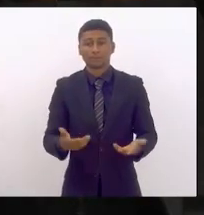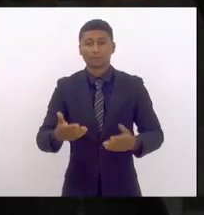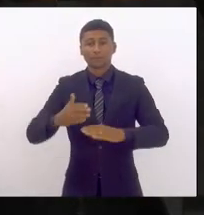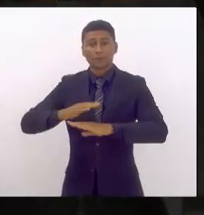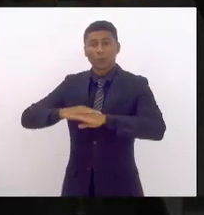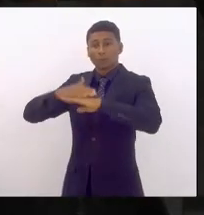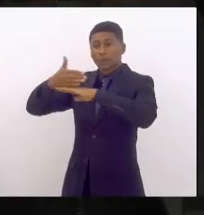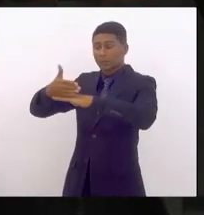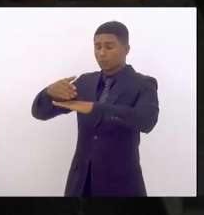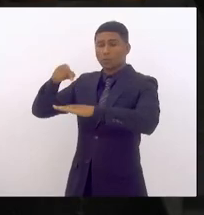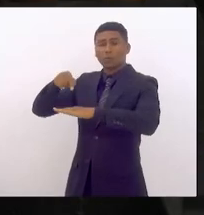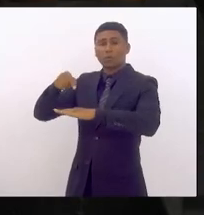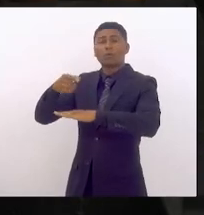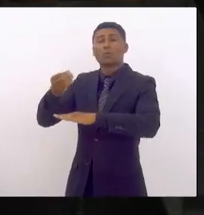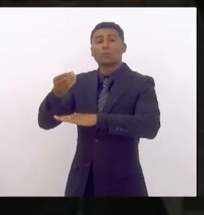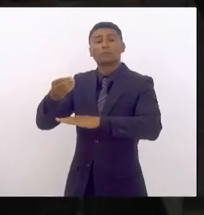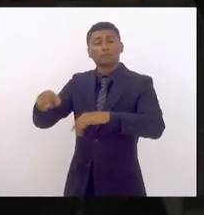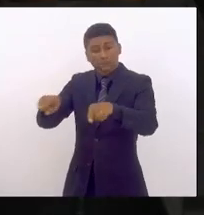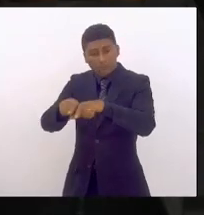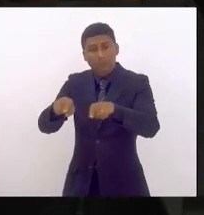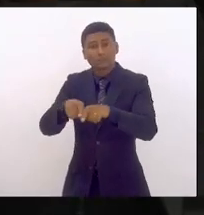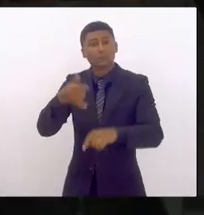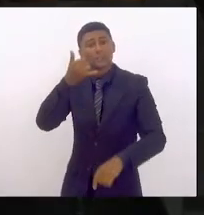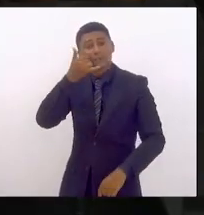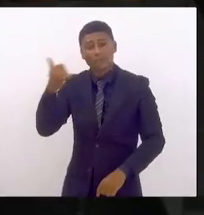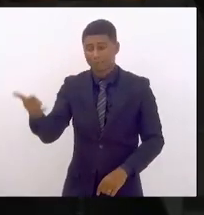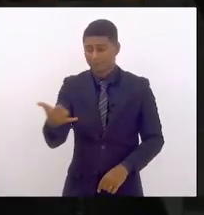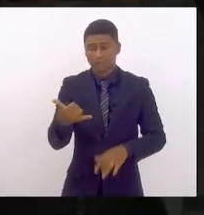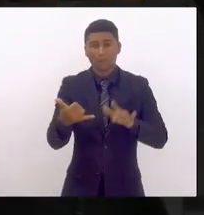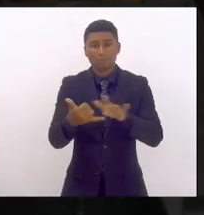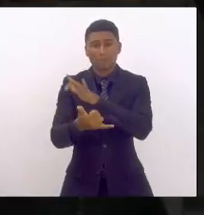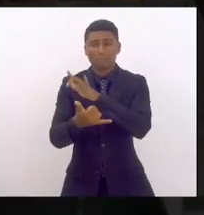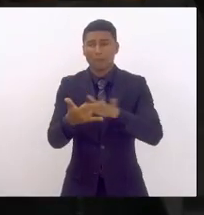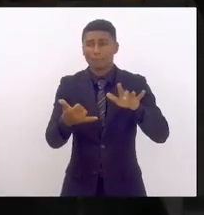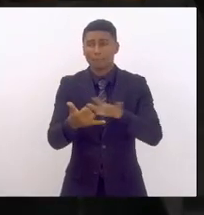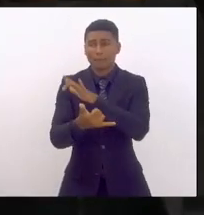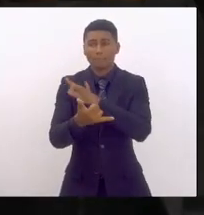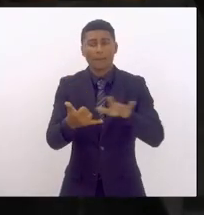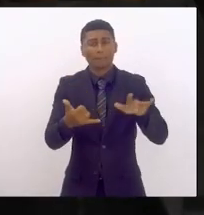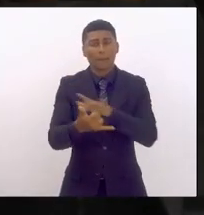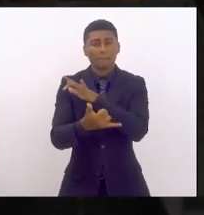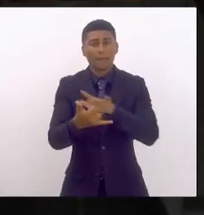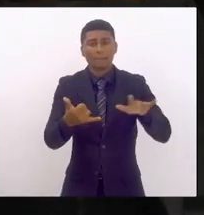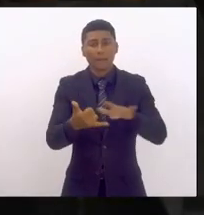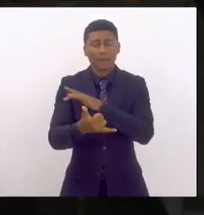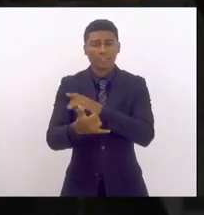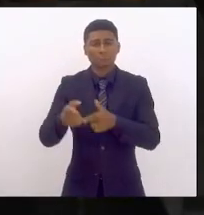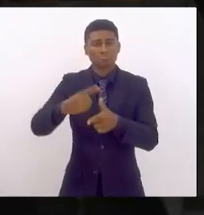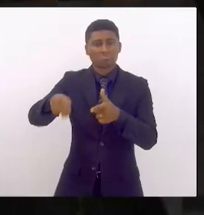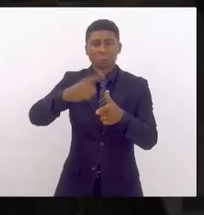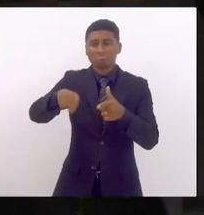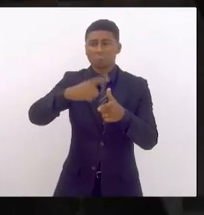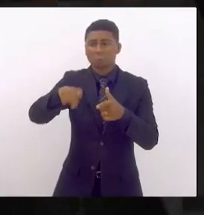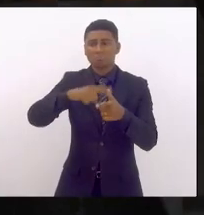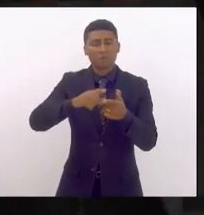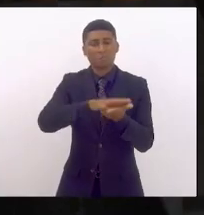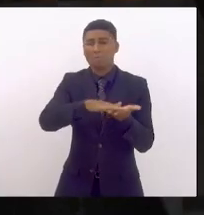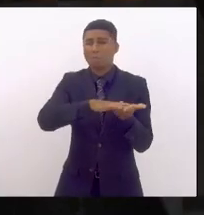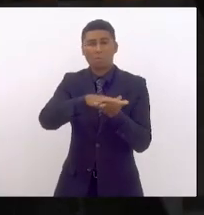estão num telefone desse tamanho então não tem problema nenhum você